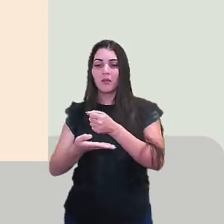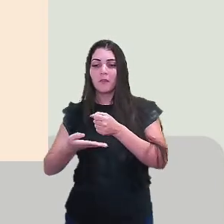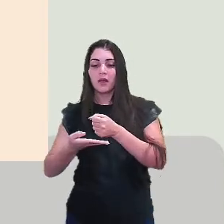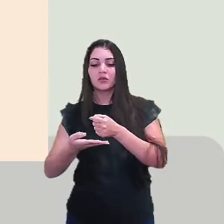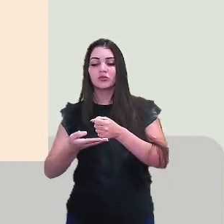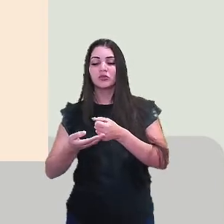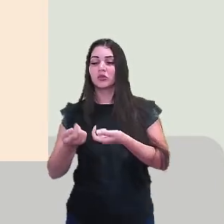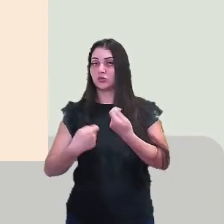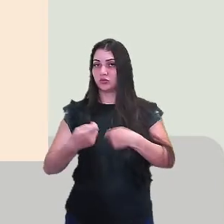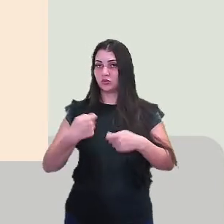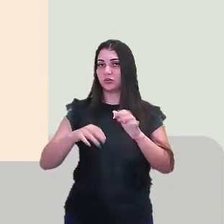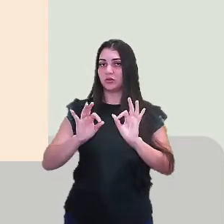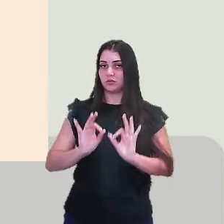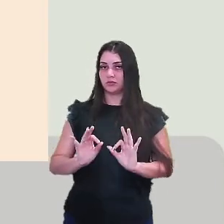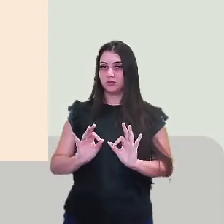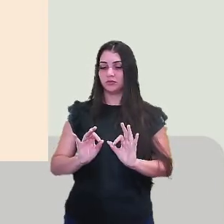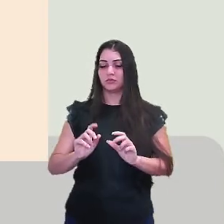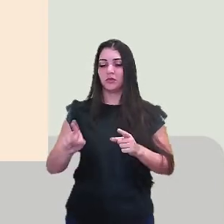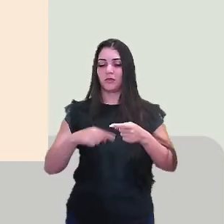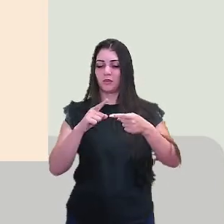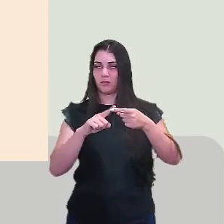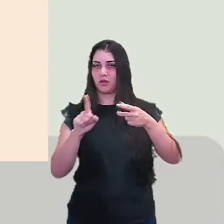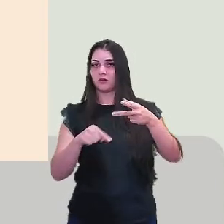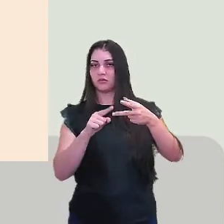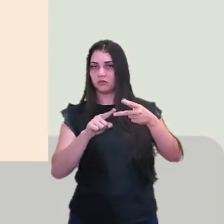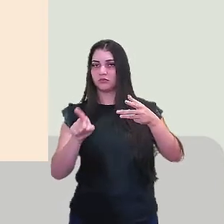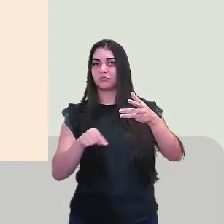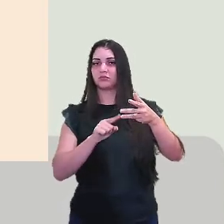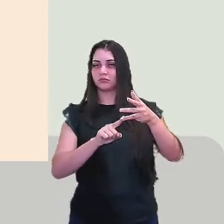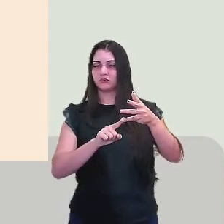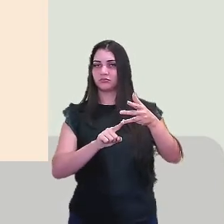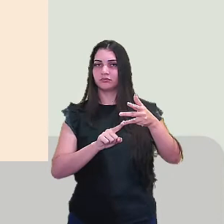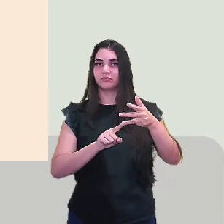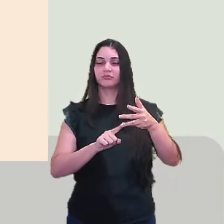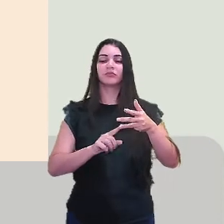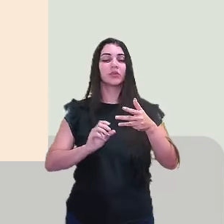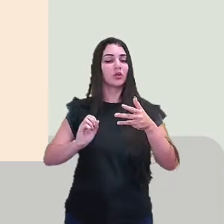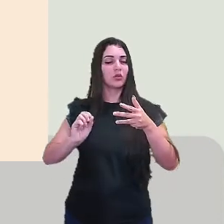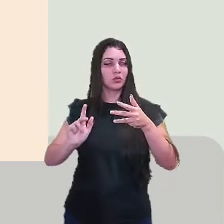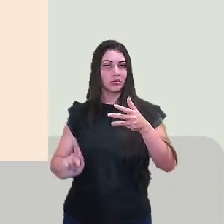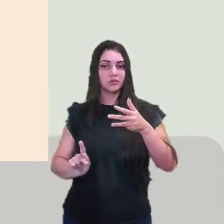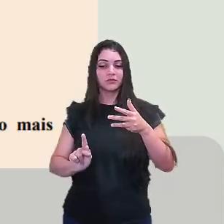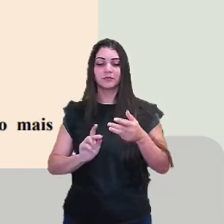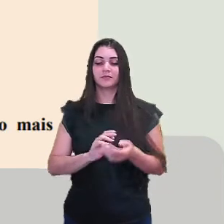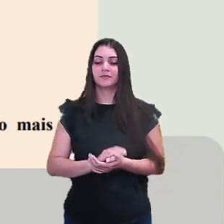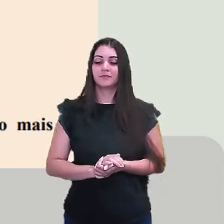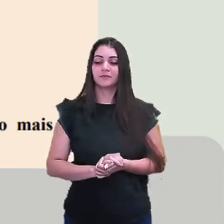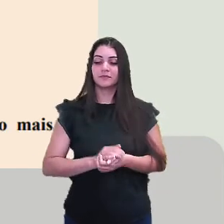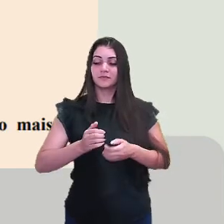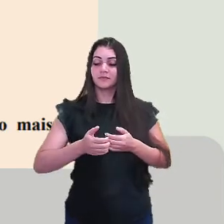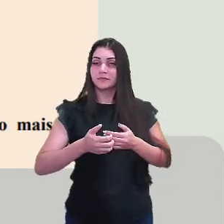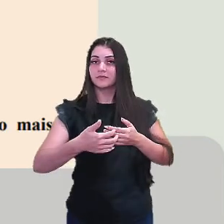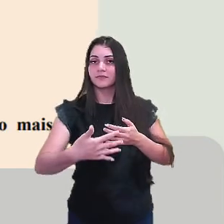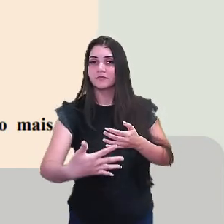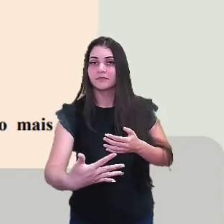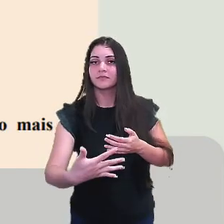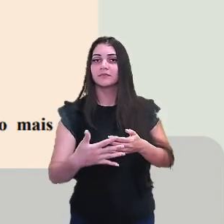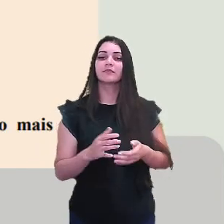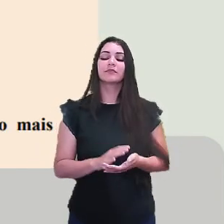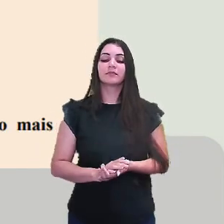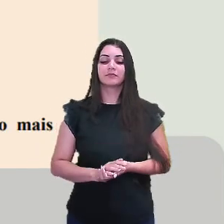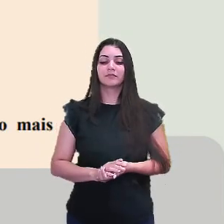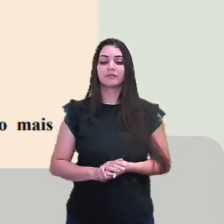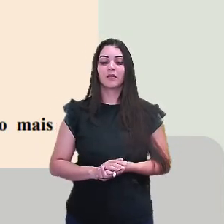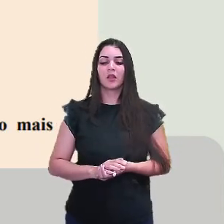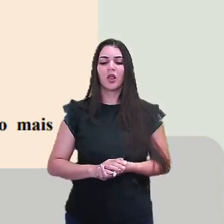economia: primário, secundário e terciário. Ok? Seguindo. Índice